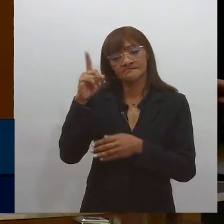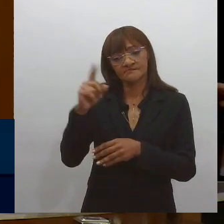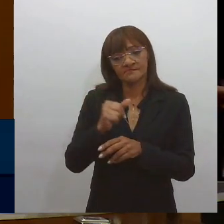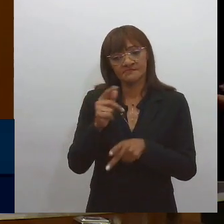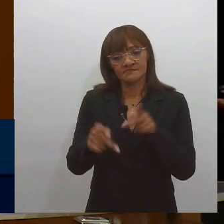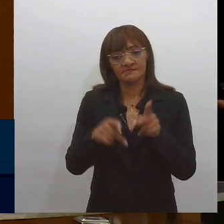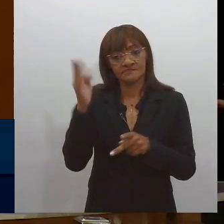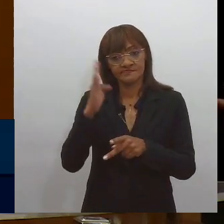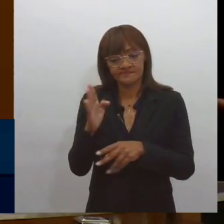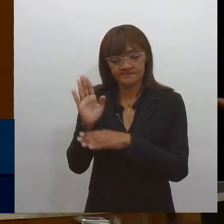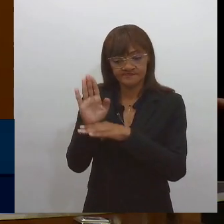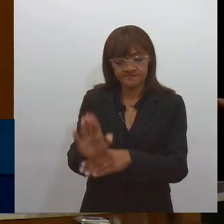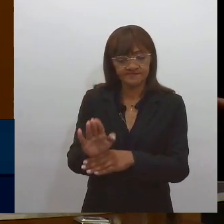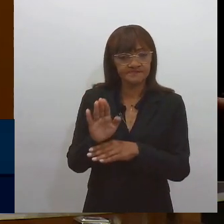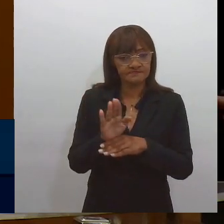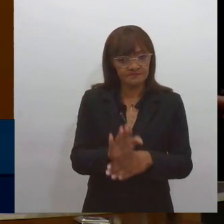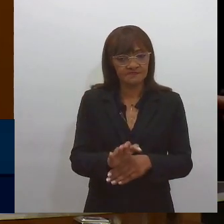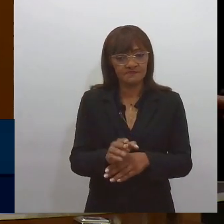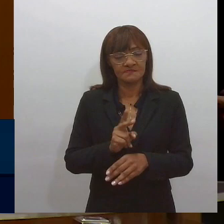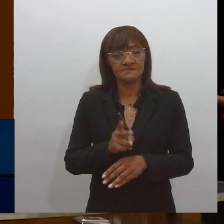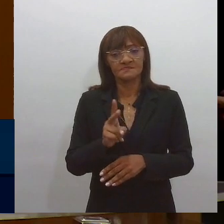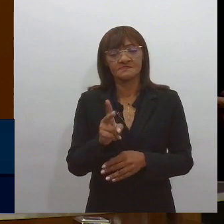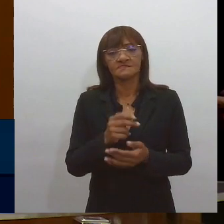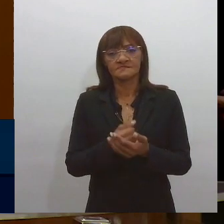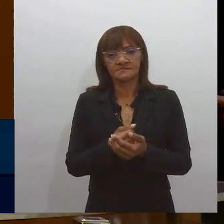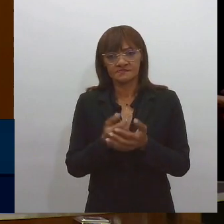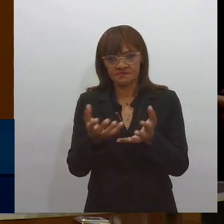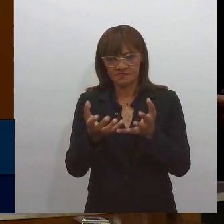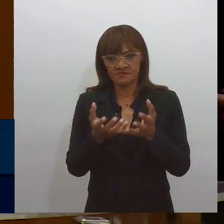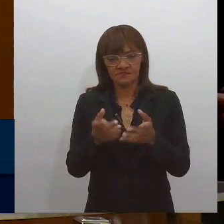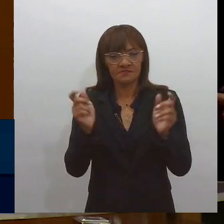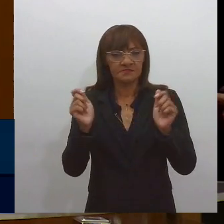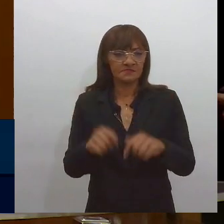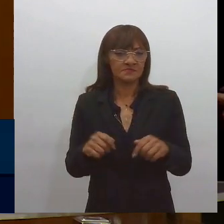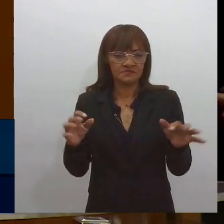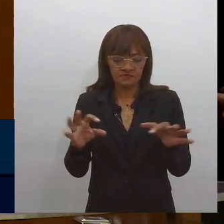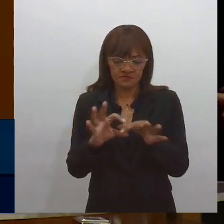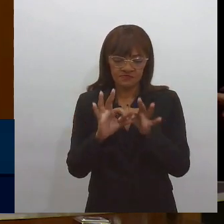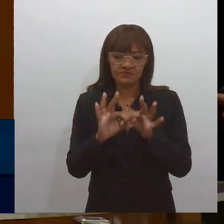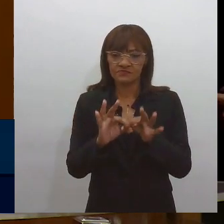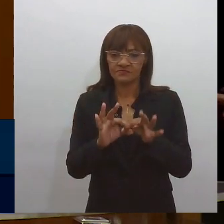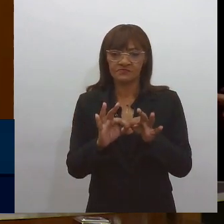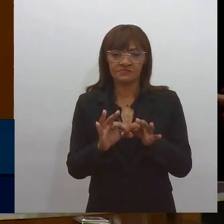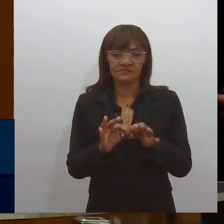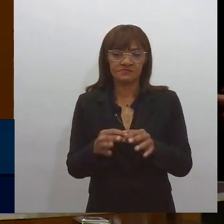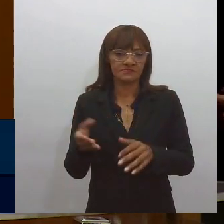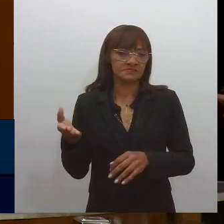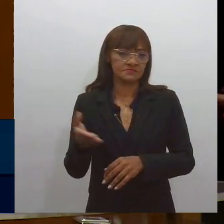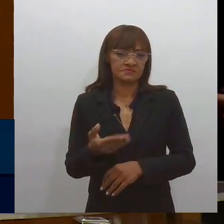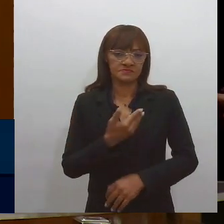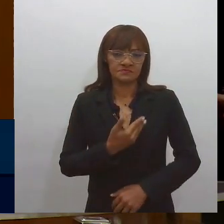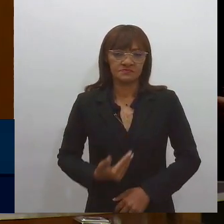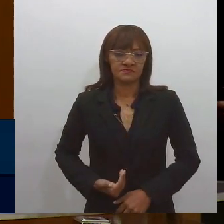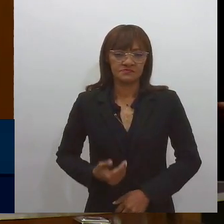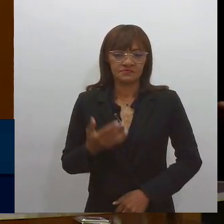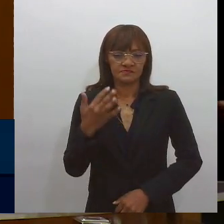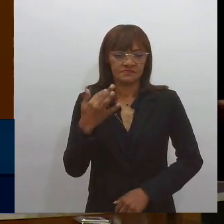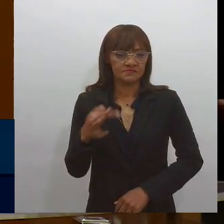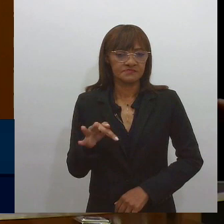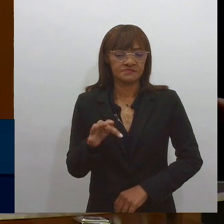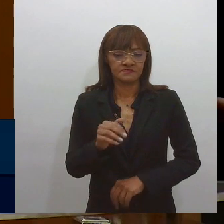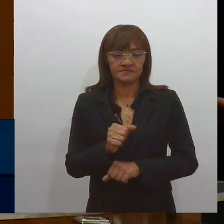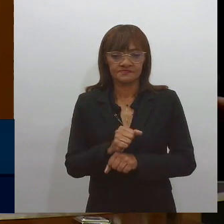haja uma somação de forças nesse momento governo federal o próprio governo do estado dos governos